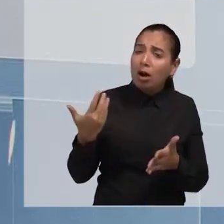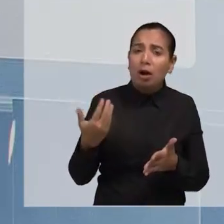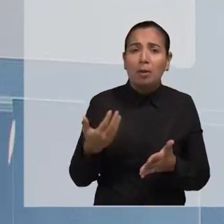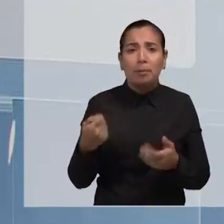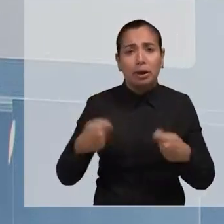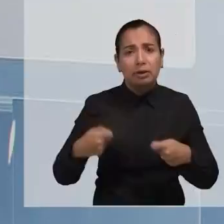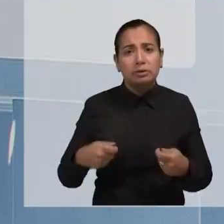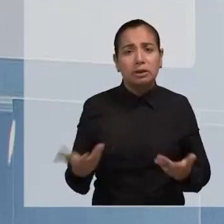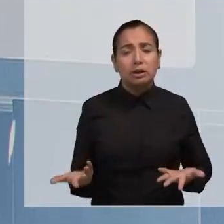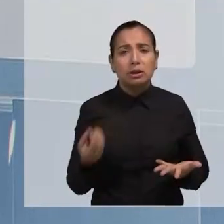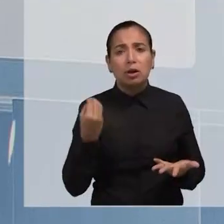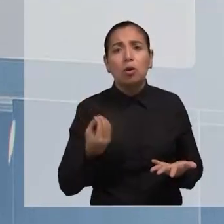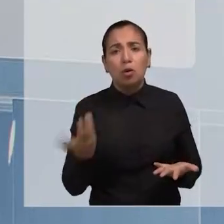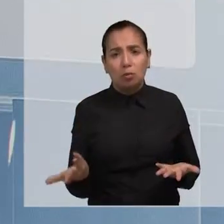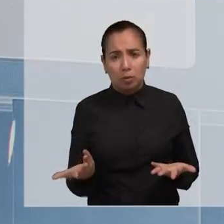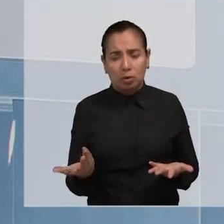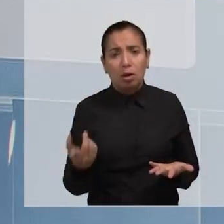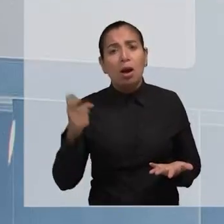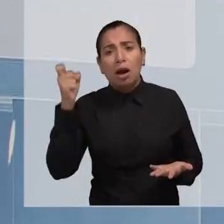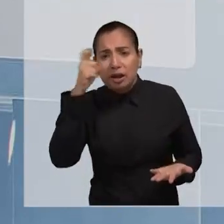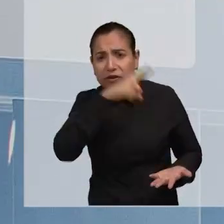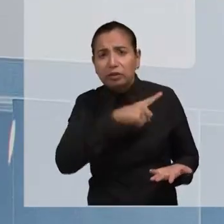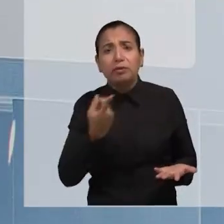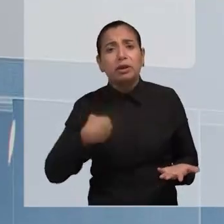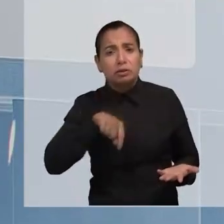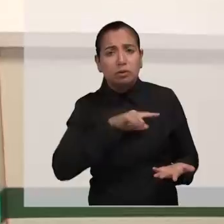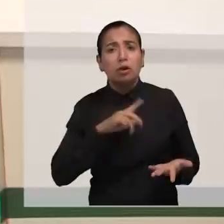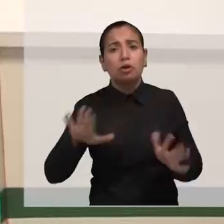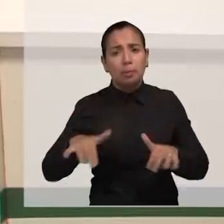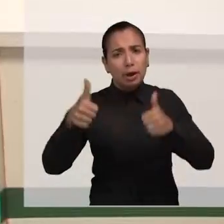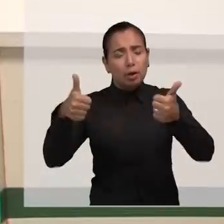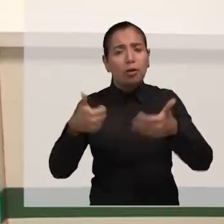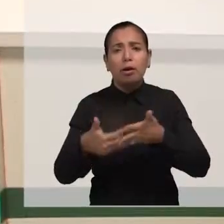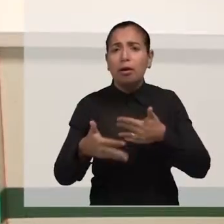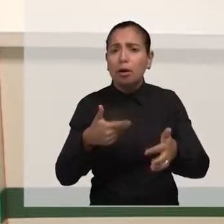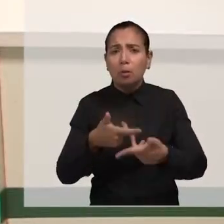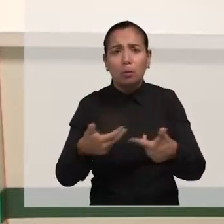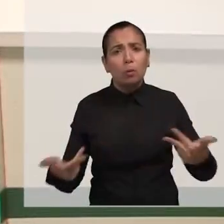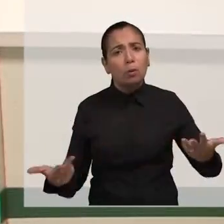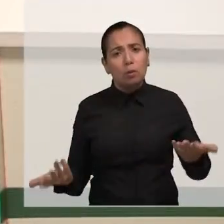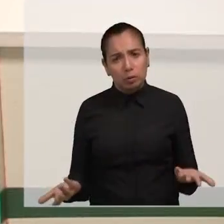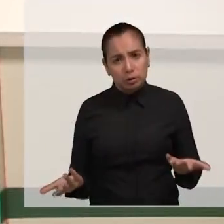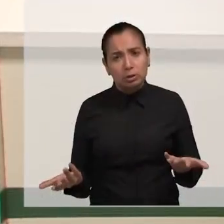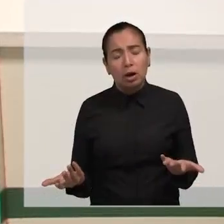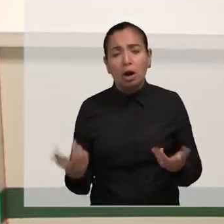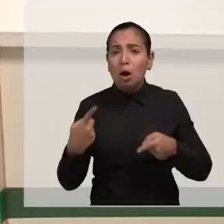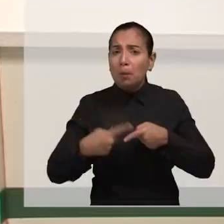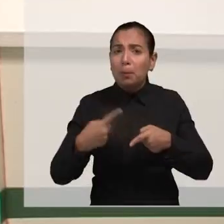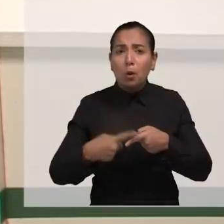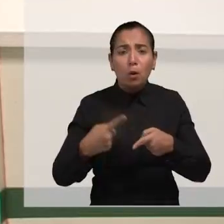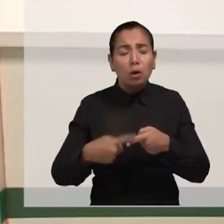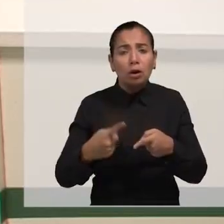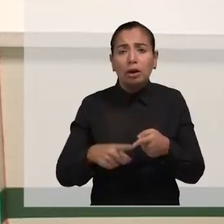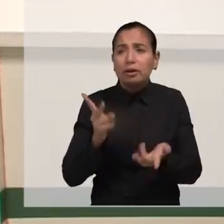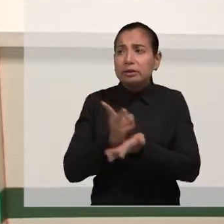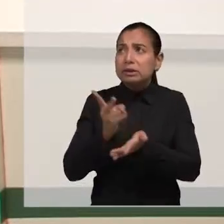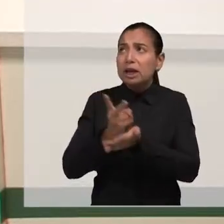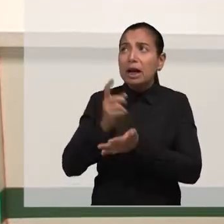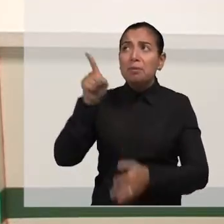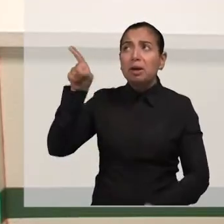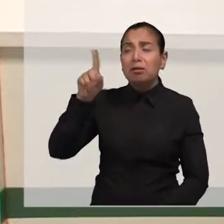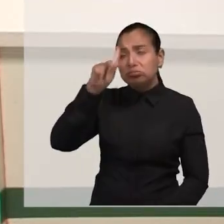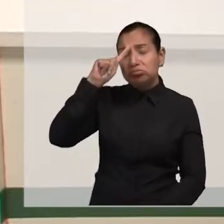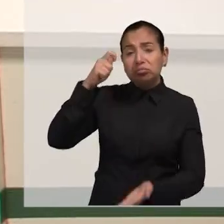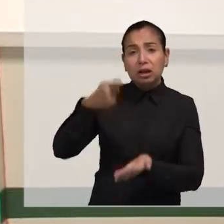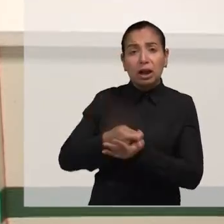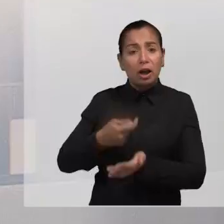40 partidos, Luiz? Verdade. O deputado, essa sopa de letrinha, né? Dúvida. O deputado estadual, Capitão Wagner,